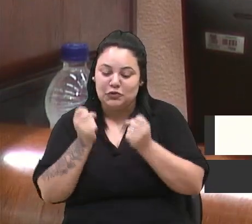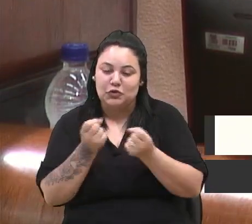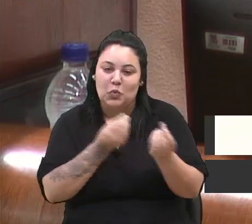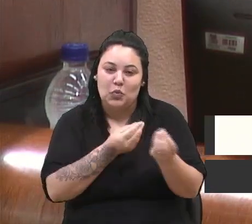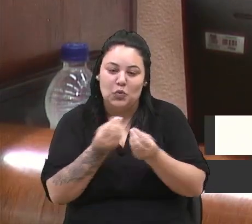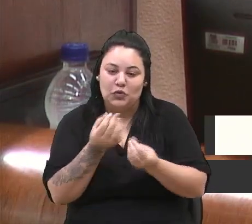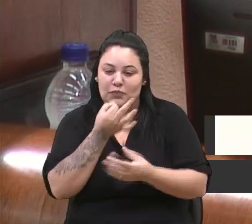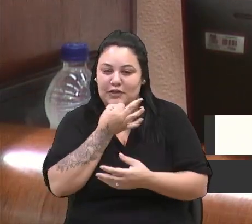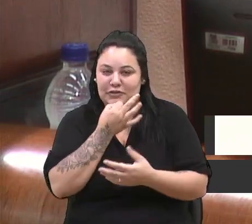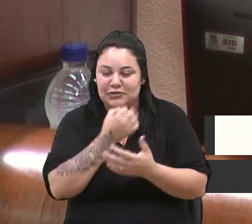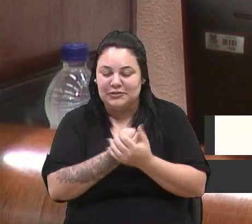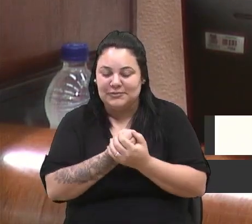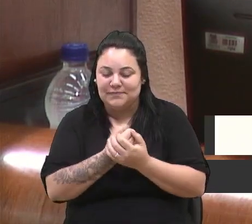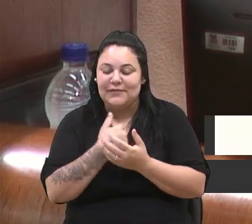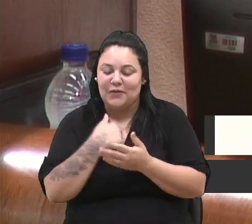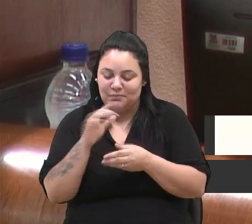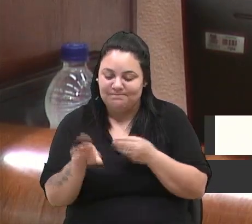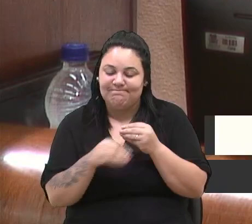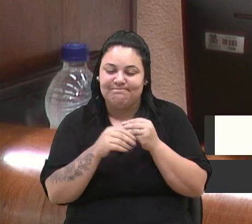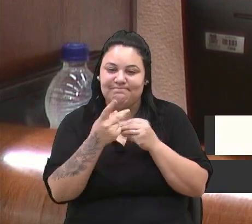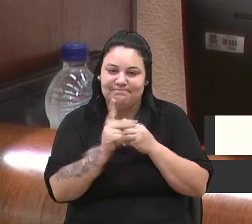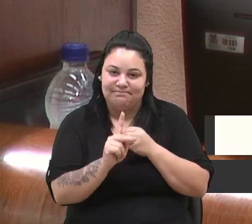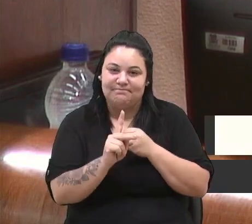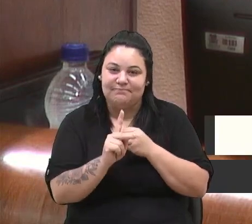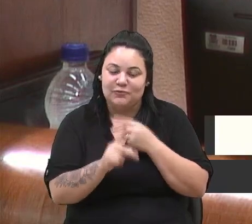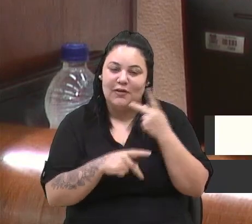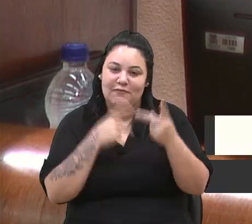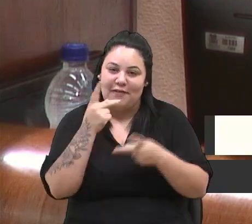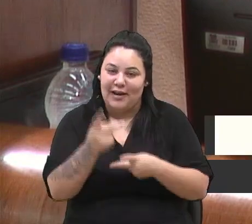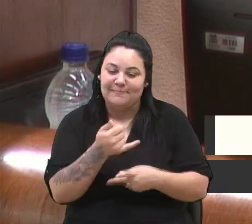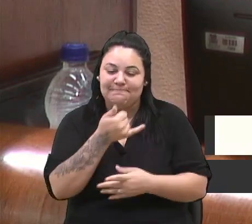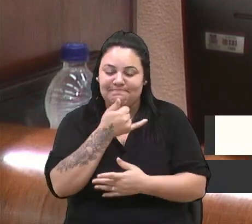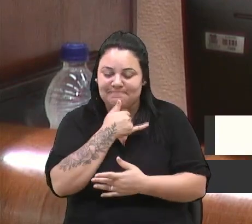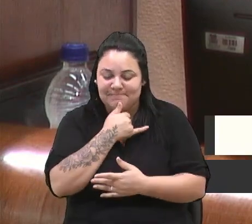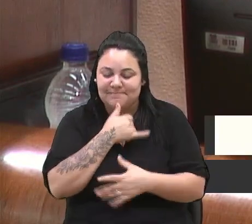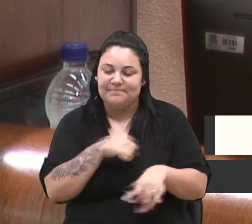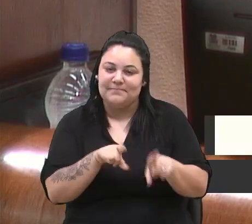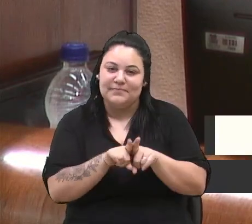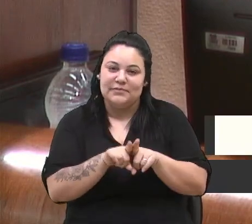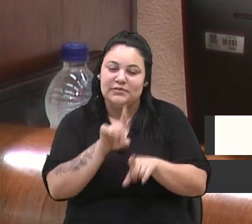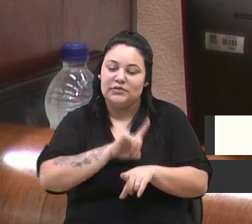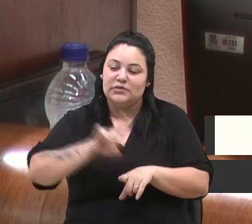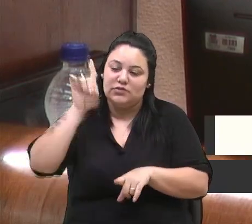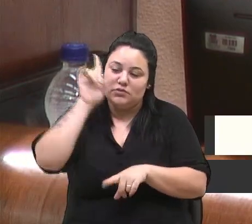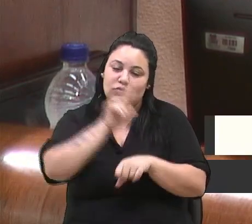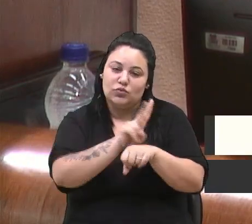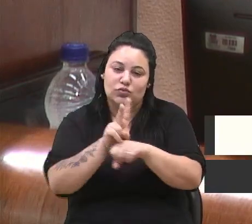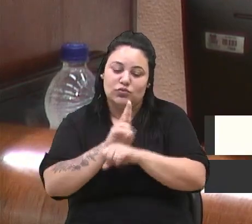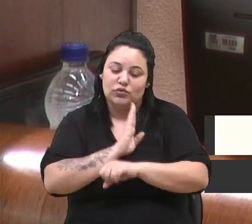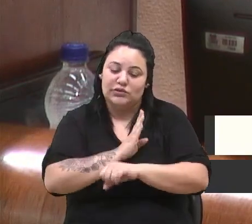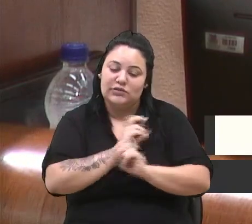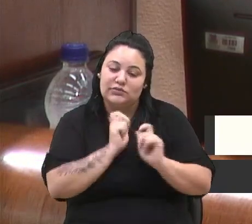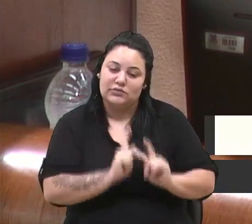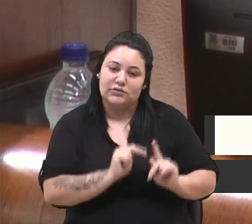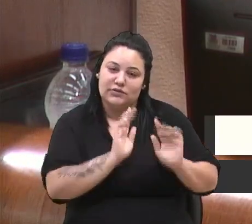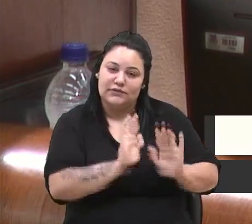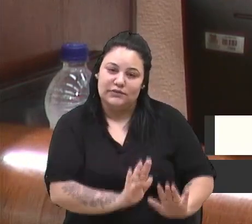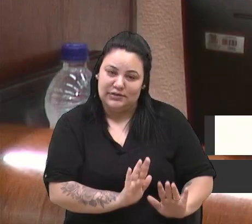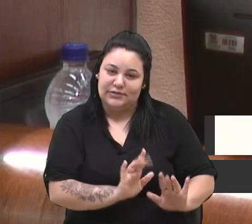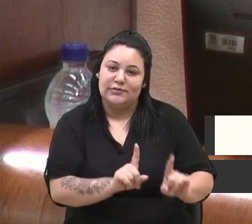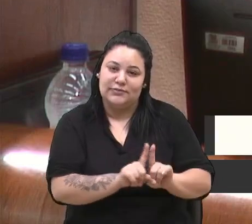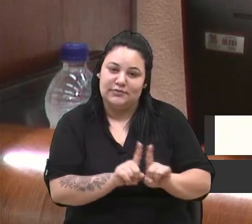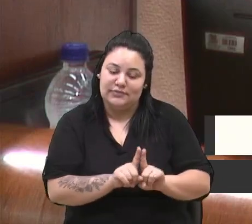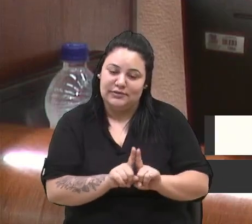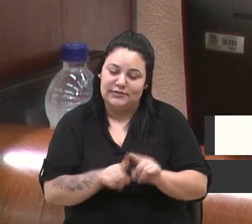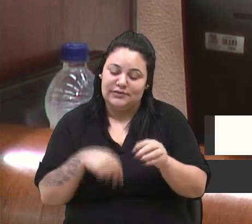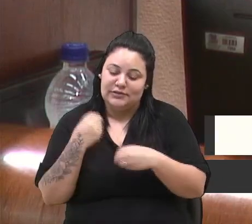me uno a esse momento e a esse voto de pesar, né, para que Deus possa confortar o coração de quem fica e que vai sentir